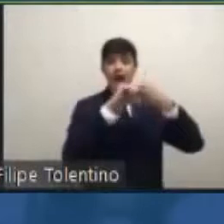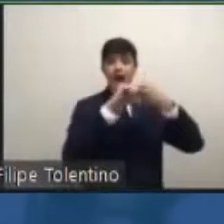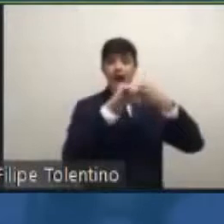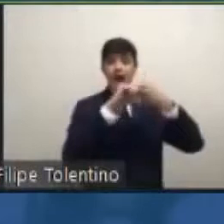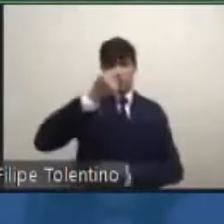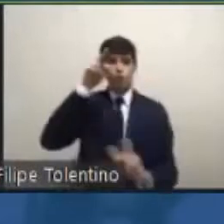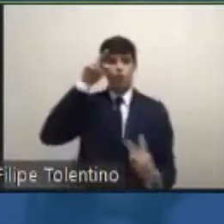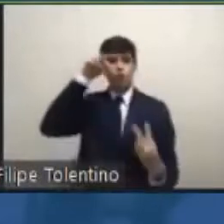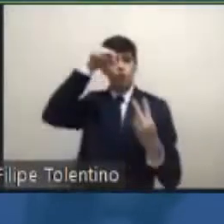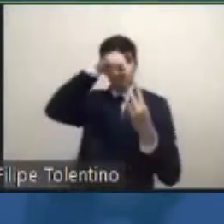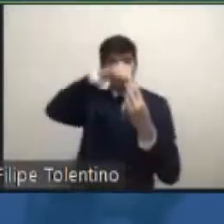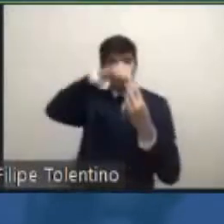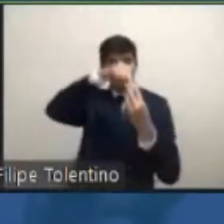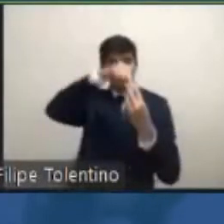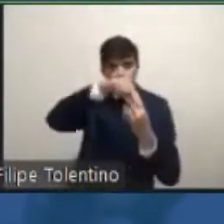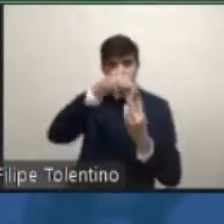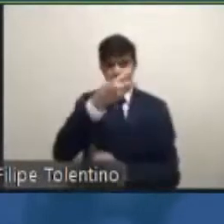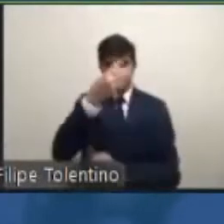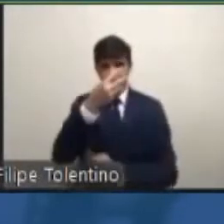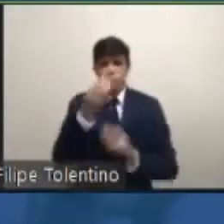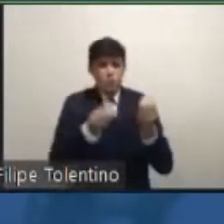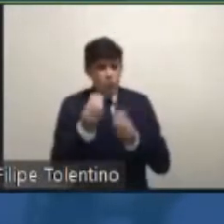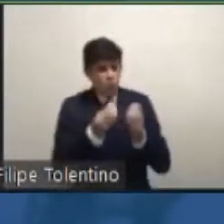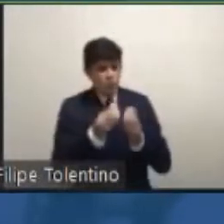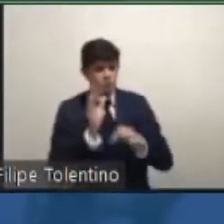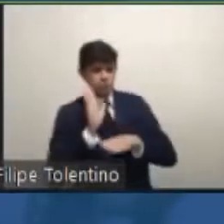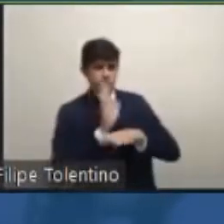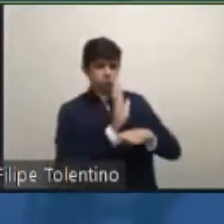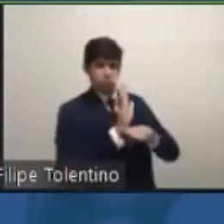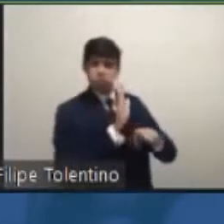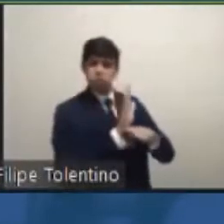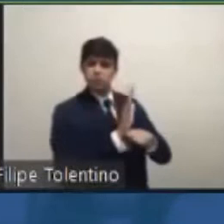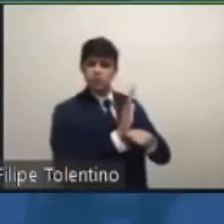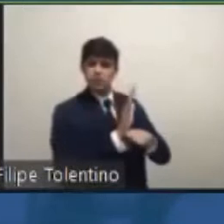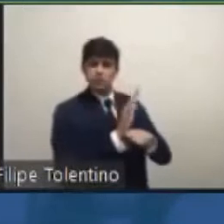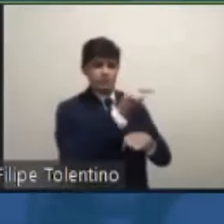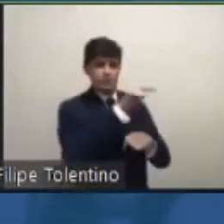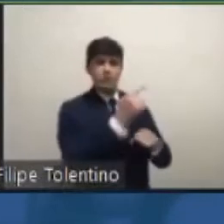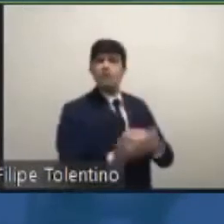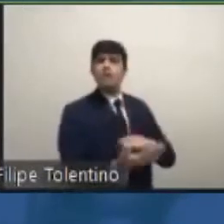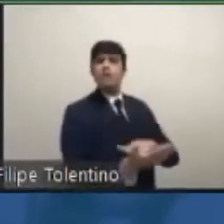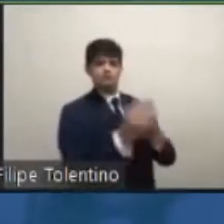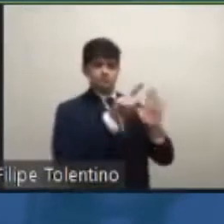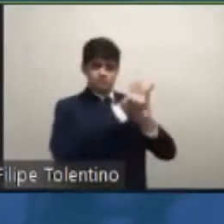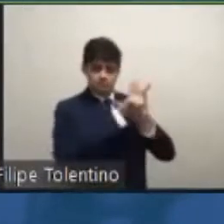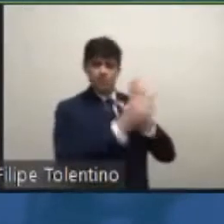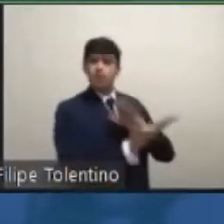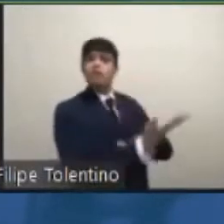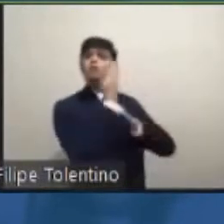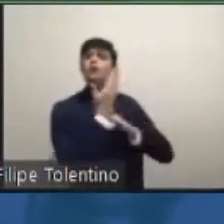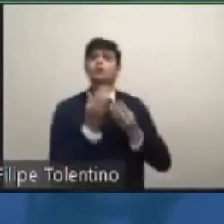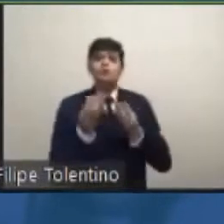do princípio da dignidade da pessoa humana. E esse princípio, ele norteia todos os demais